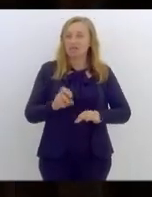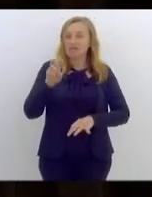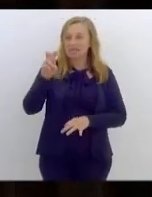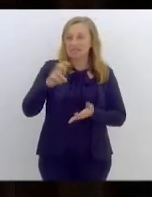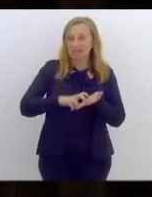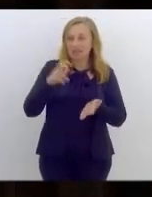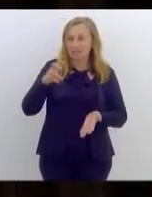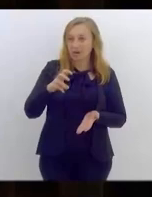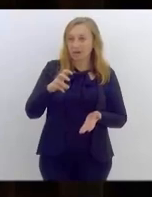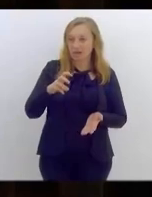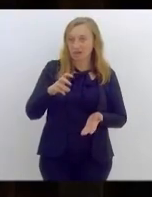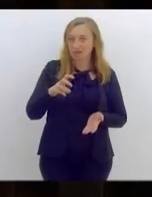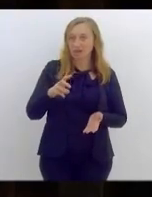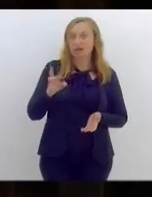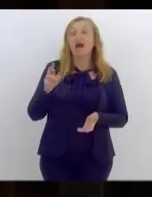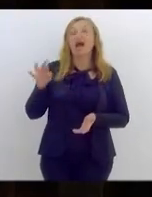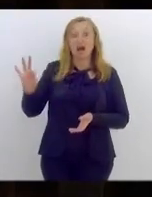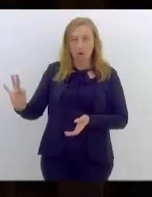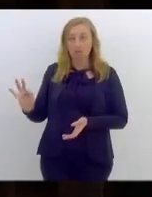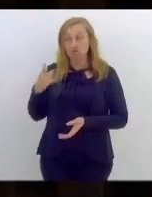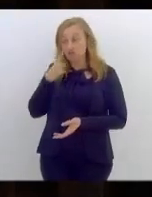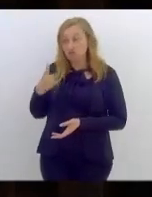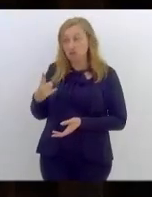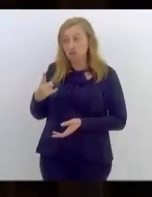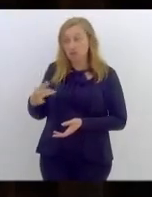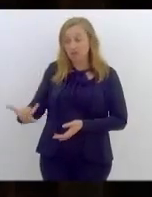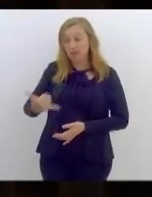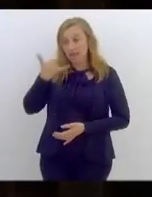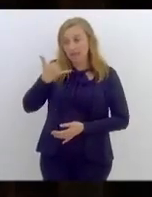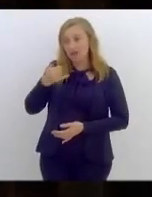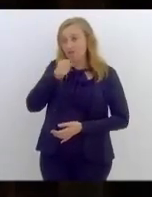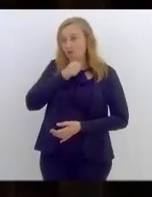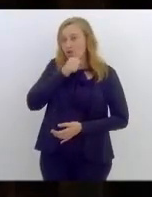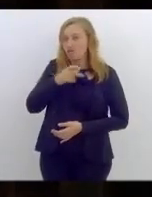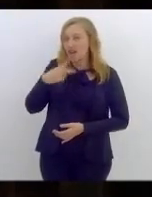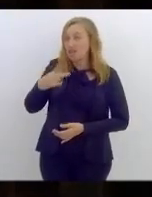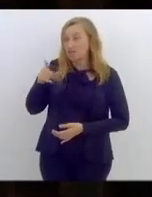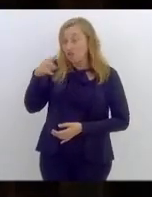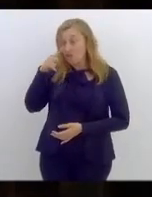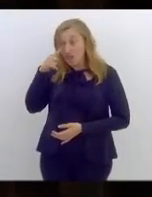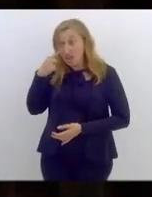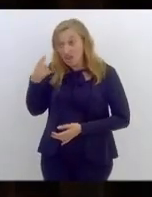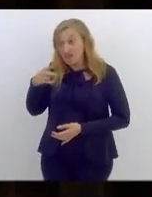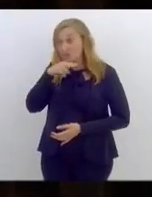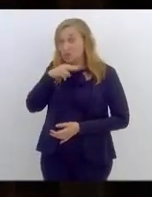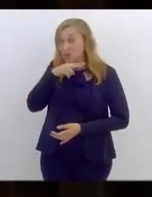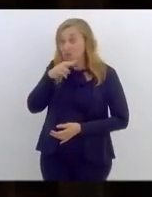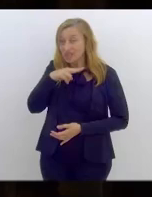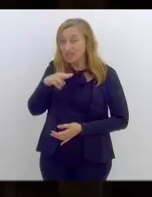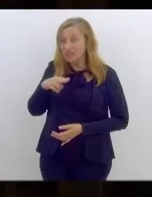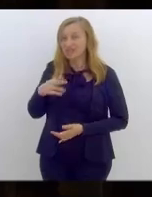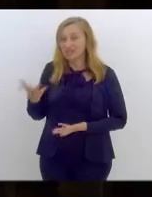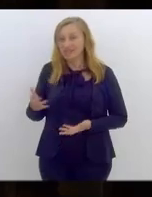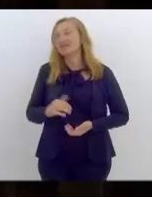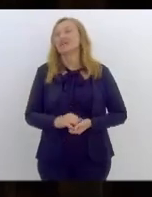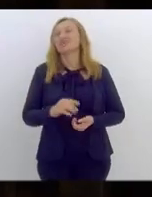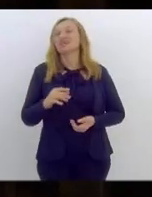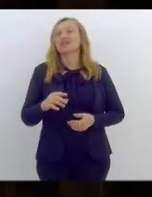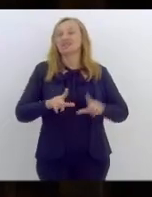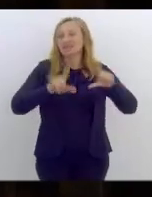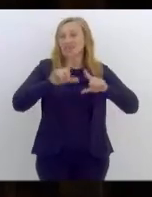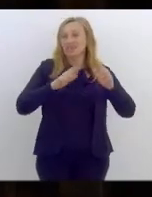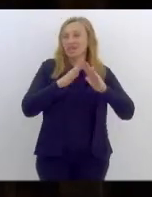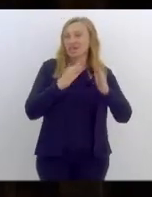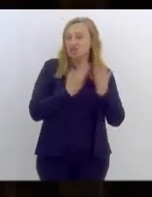que ninguém assiste, a Ruth assistia, e ligava para os meus avós para dizer, ó, estou vendo o neto de vocês, o Juninho, aqui na TV Escola. Ela era